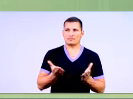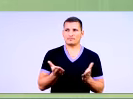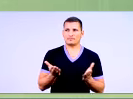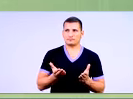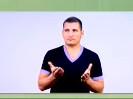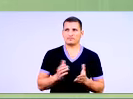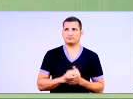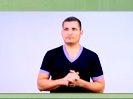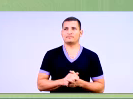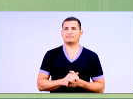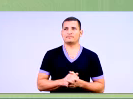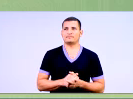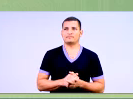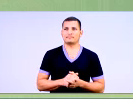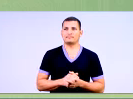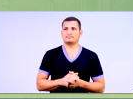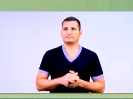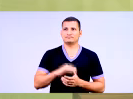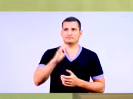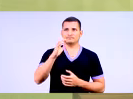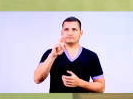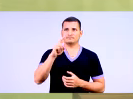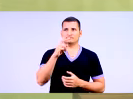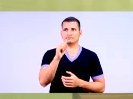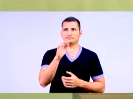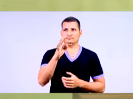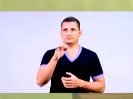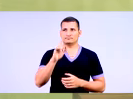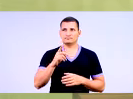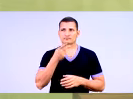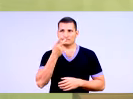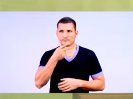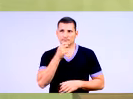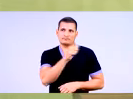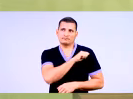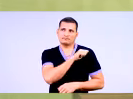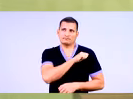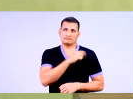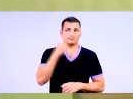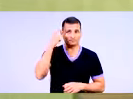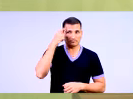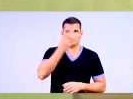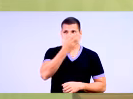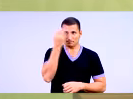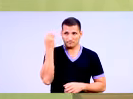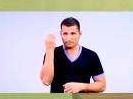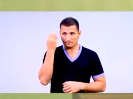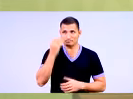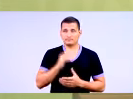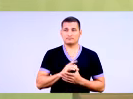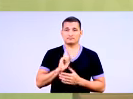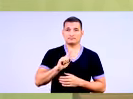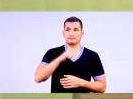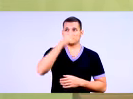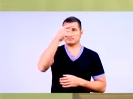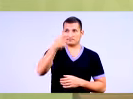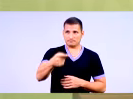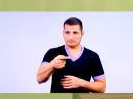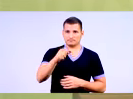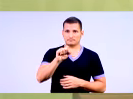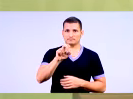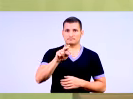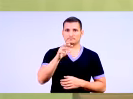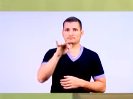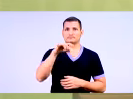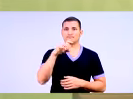Agora, como fizeram aqui o comentário no chat, que havíamos esquecido, disseram, pularam o sufixo. Não. De acordo